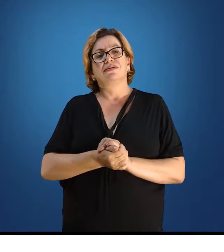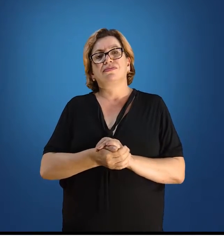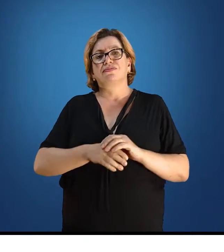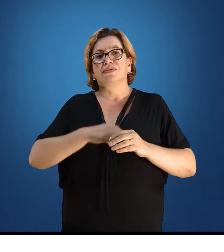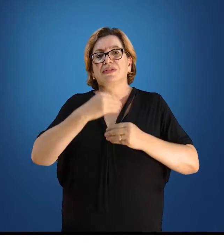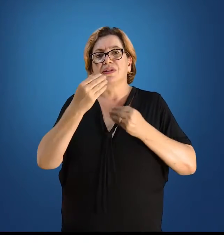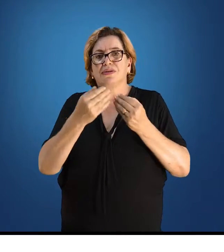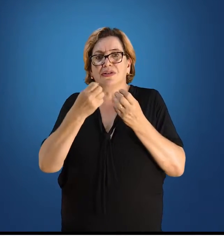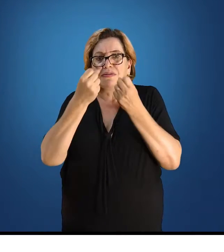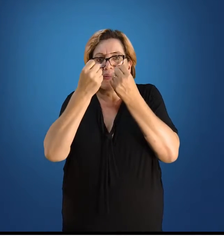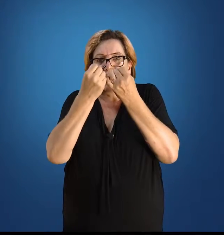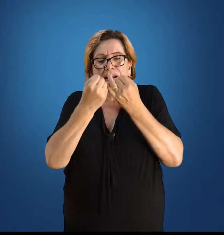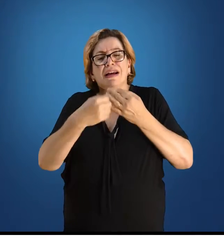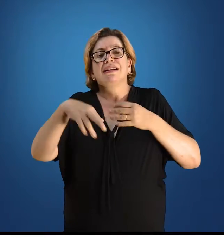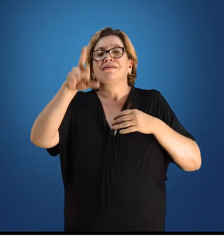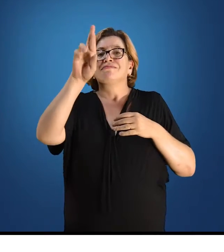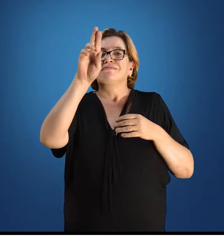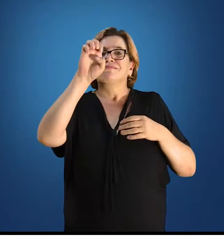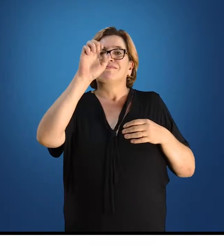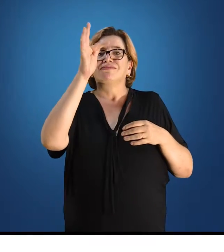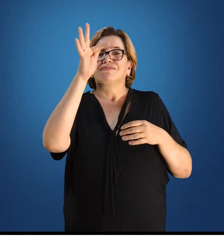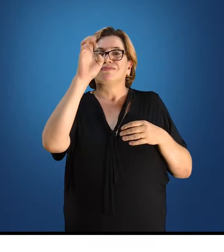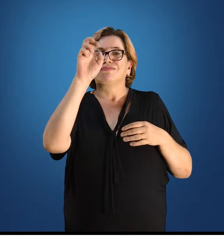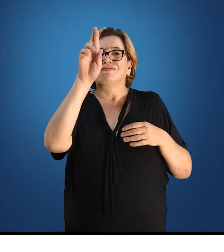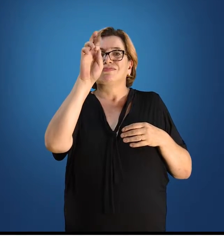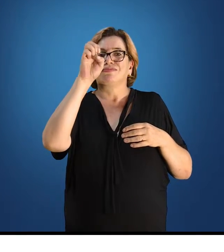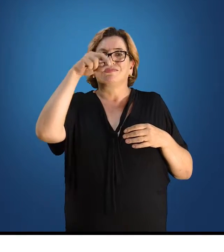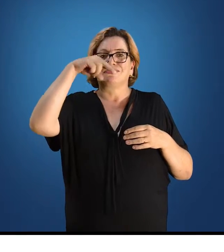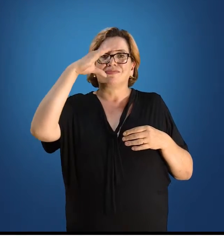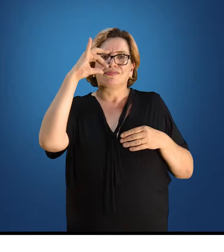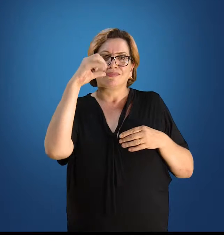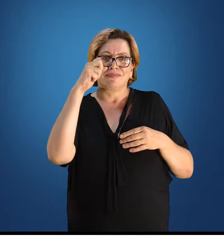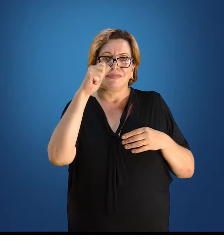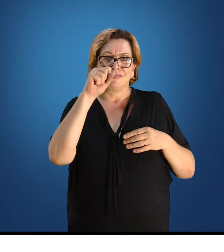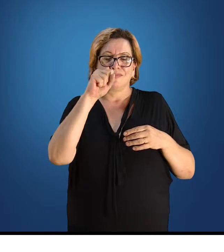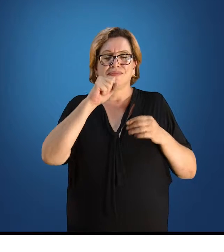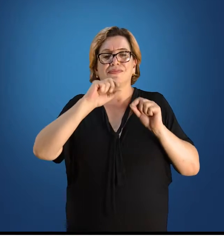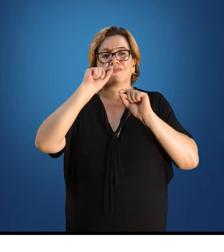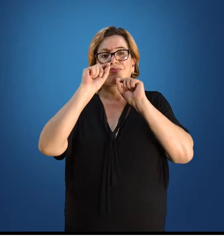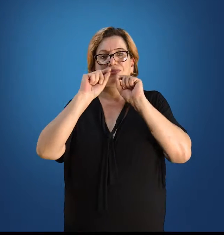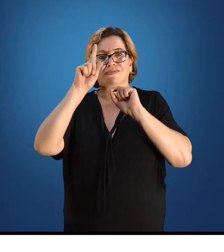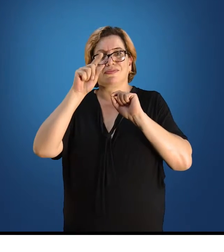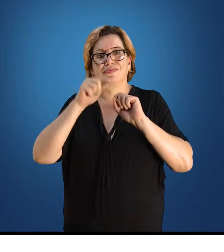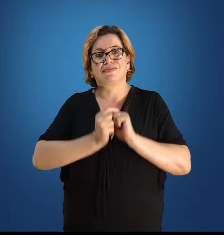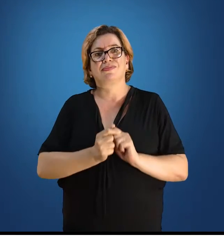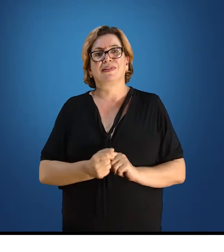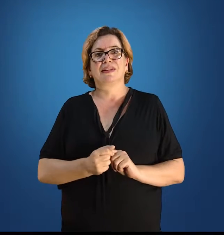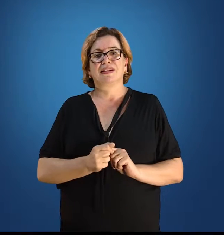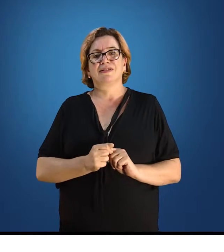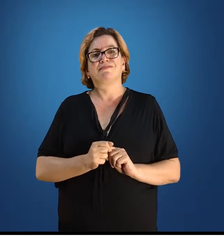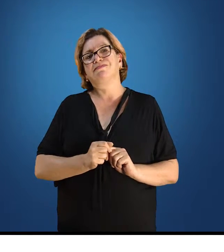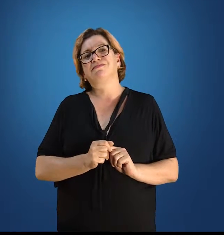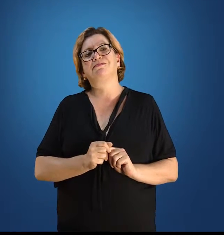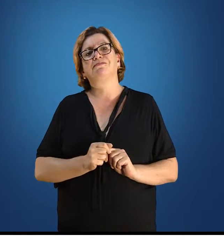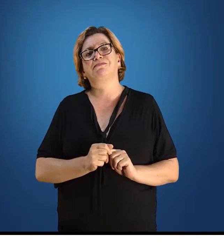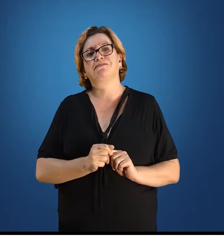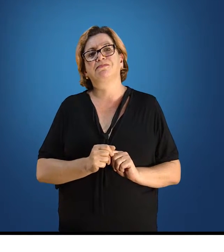vamos falar um pouco das referências bibliográficas, né, que é a última seção do artigo, que é muito importante. Né?